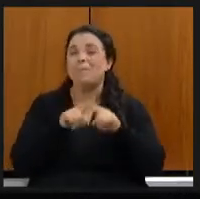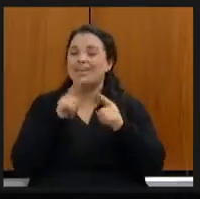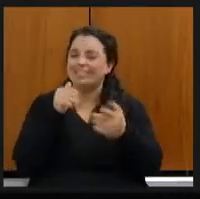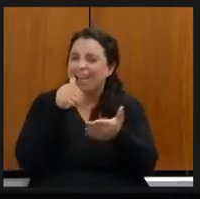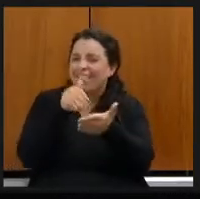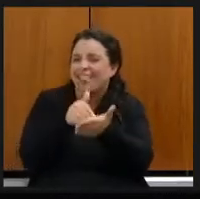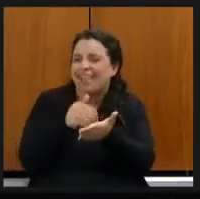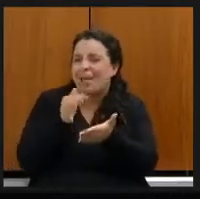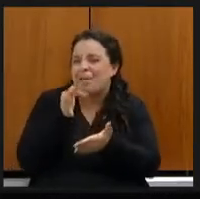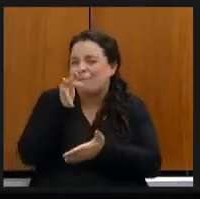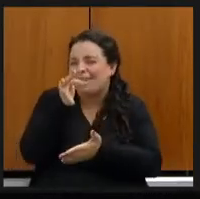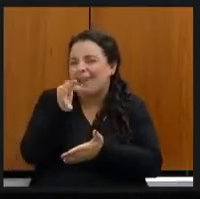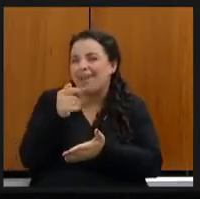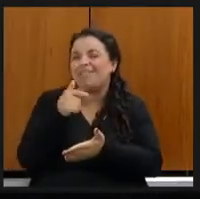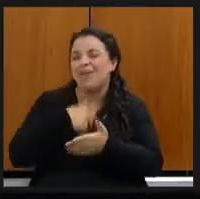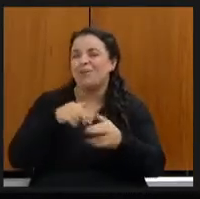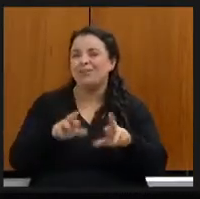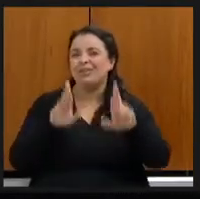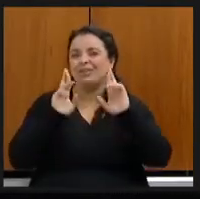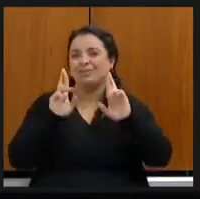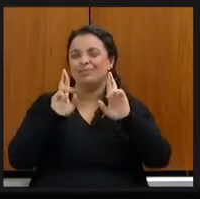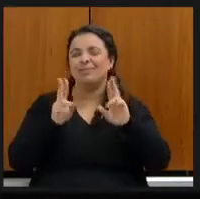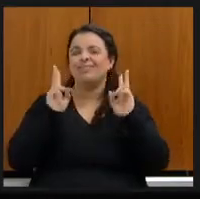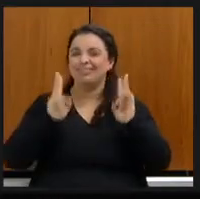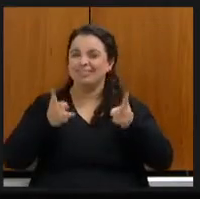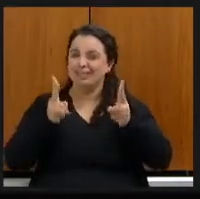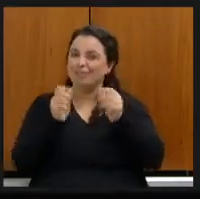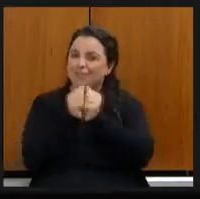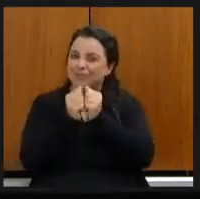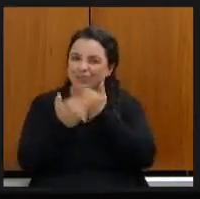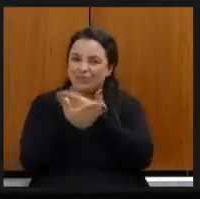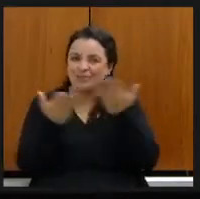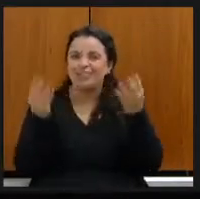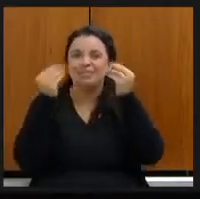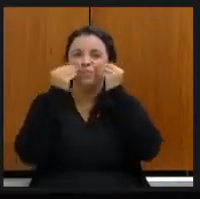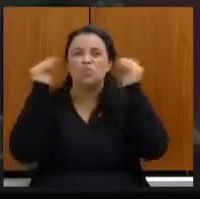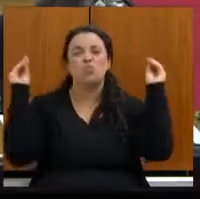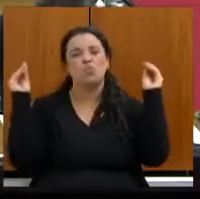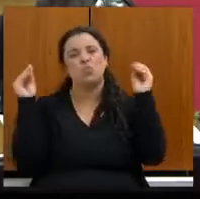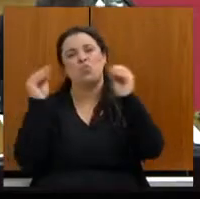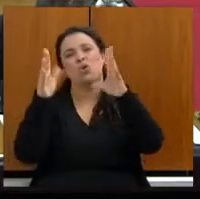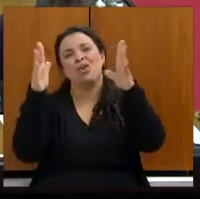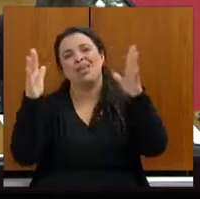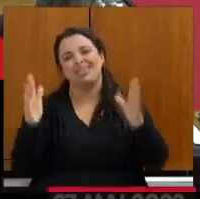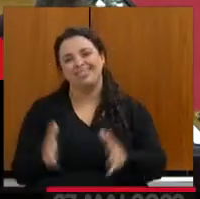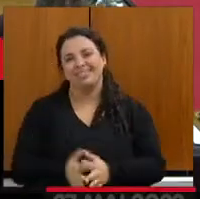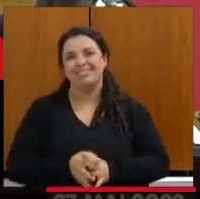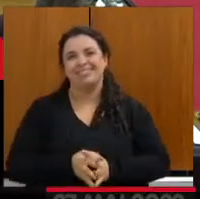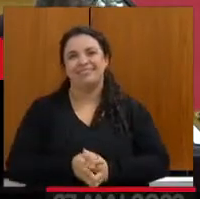porque espero está sempre aí com vocês beijos e